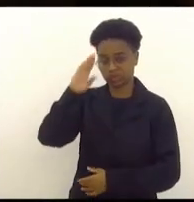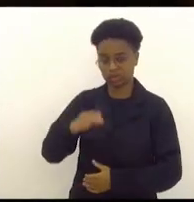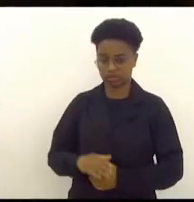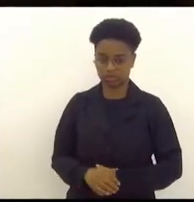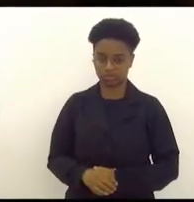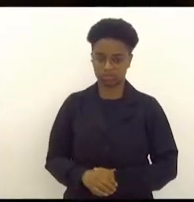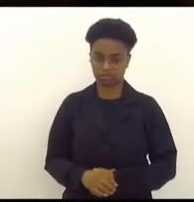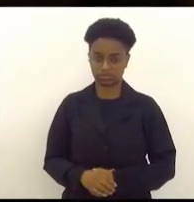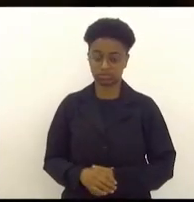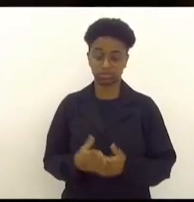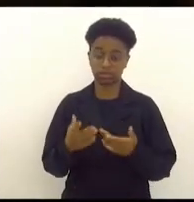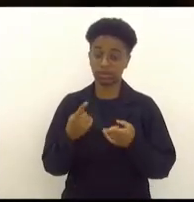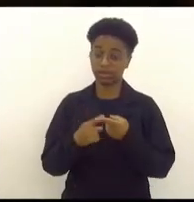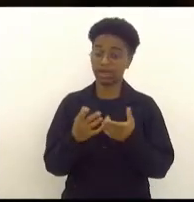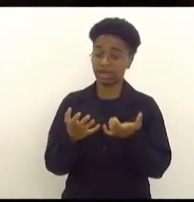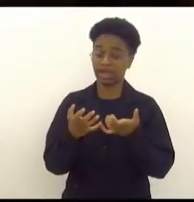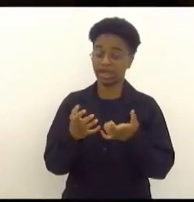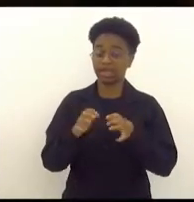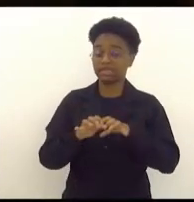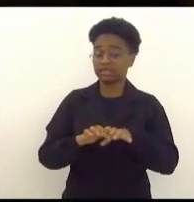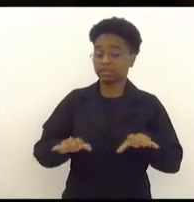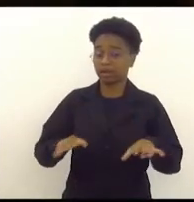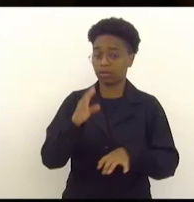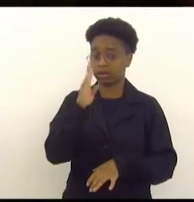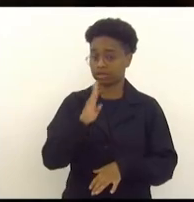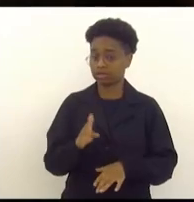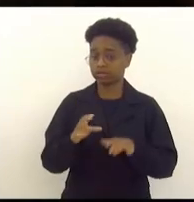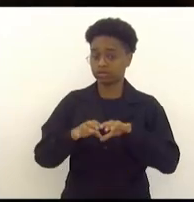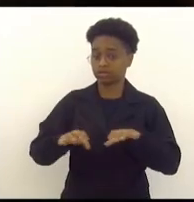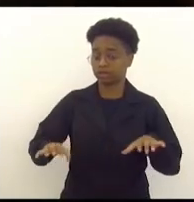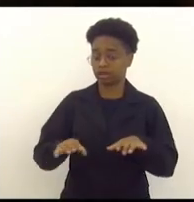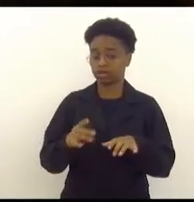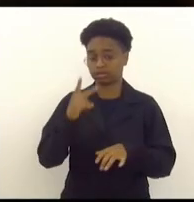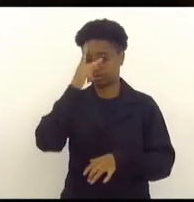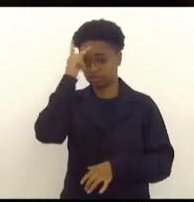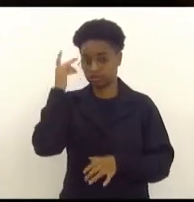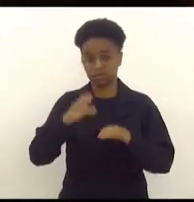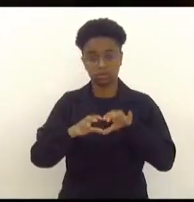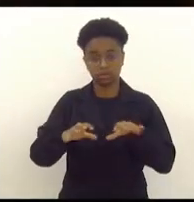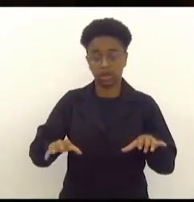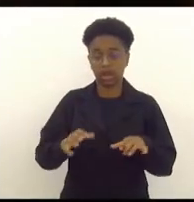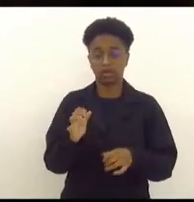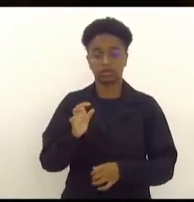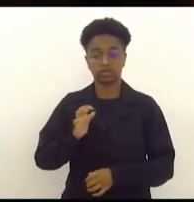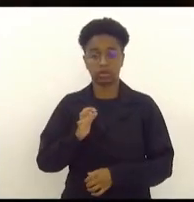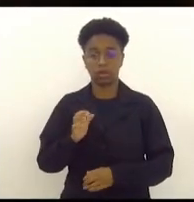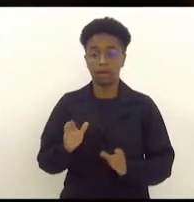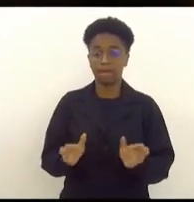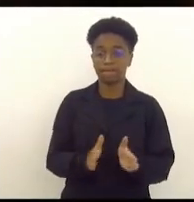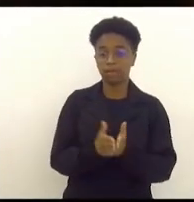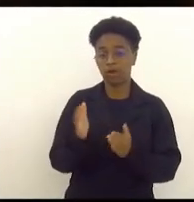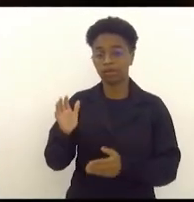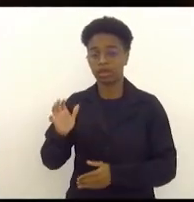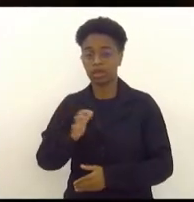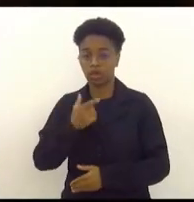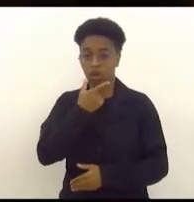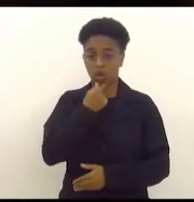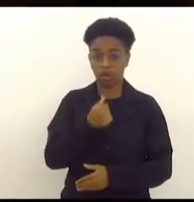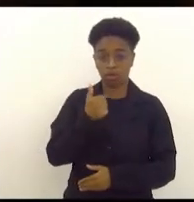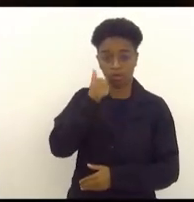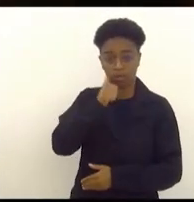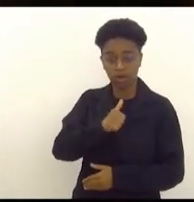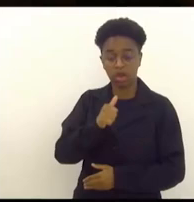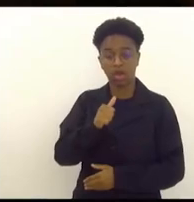que é separar o Brasil separar as pessoas separar o Rio de Janeiro de pobres e ricos homens e mulheres